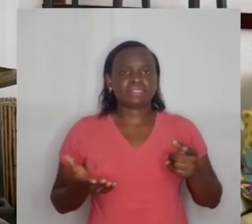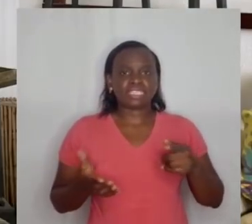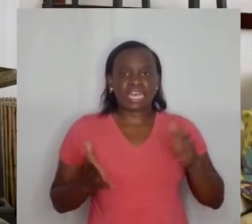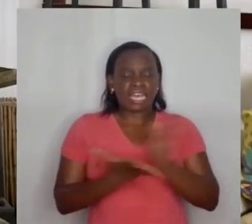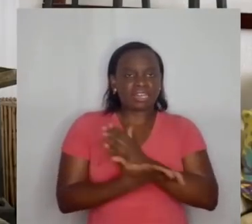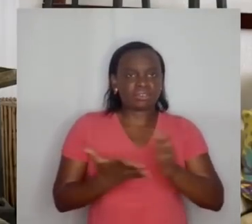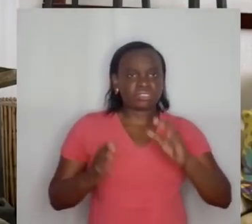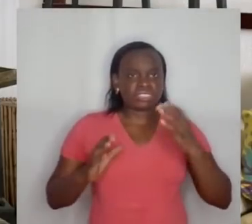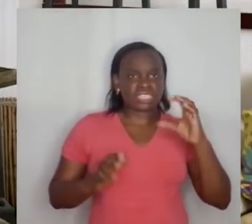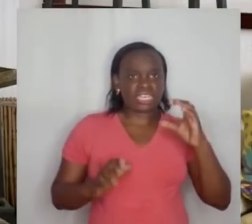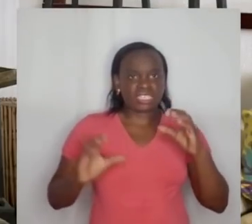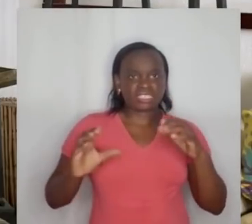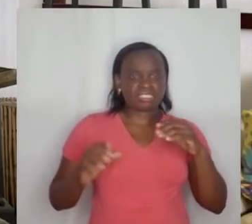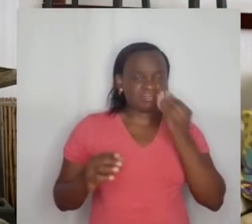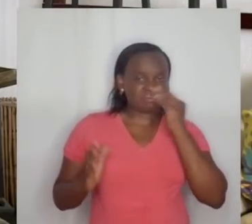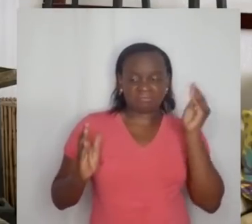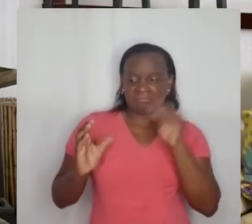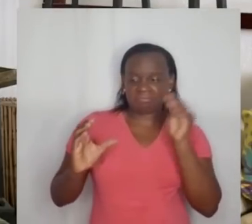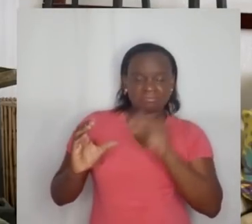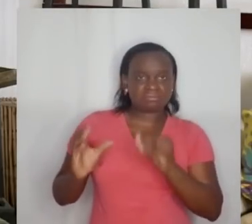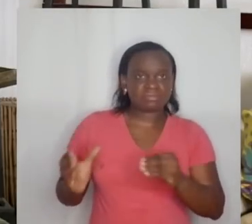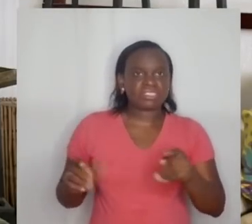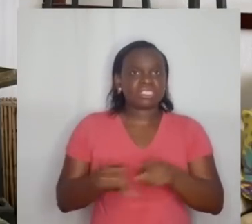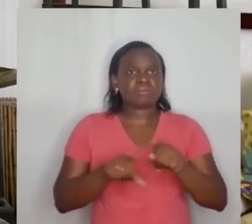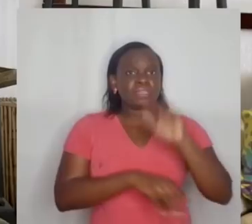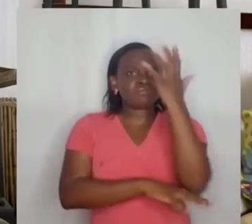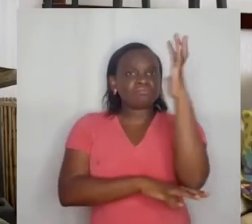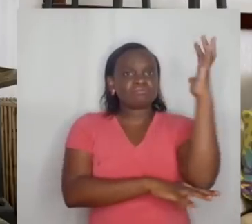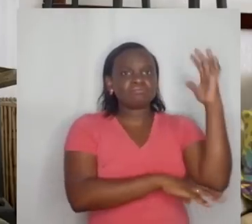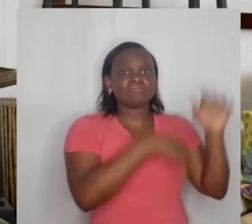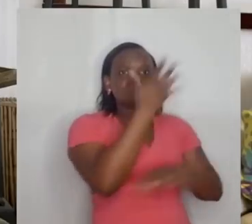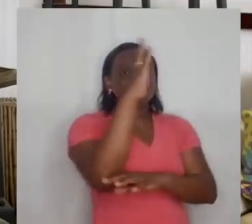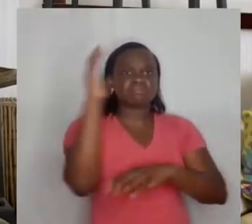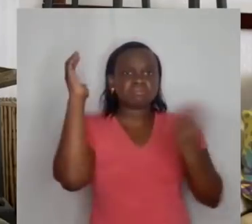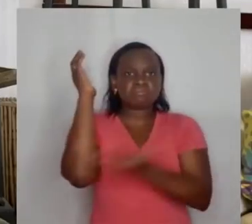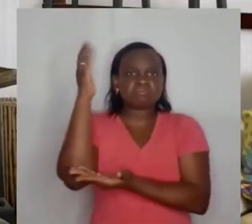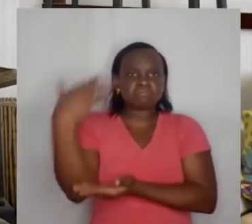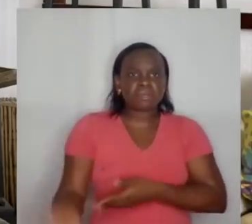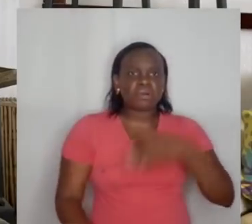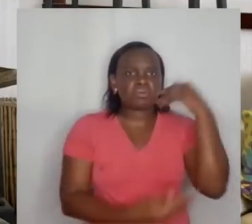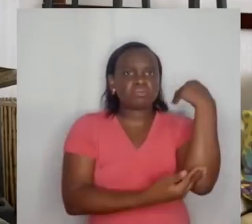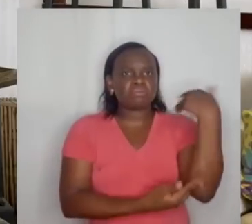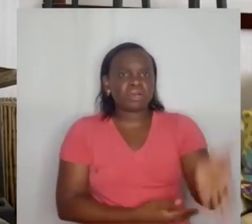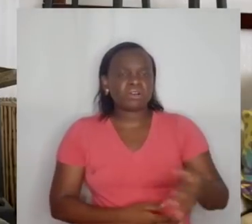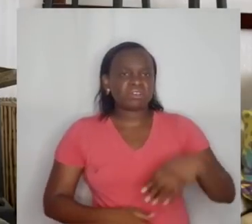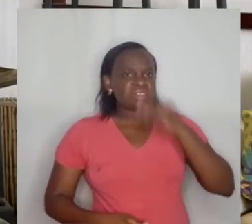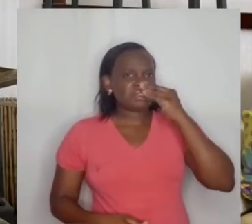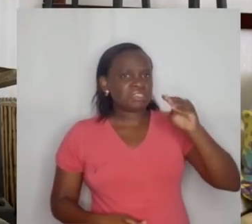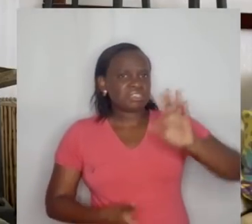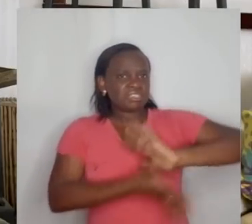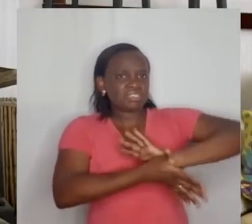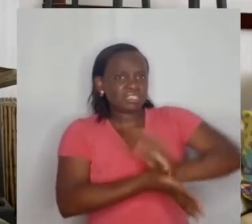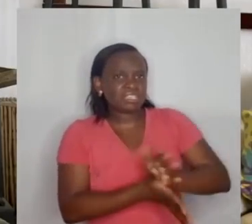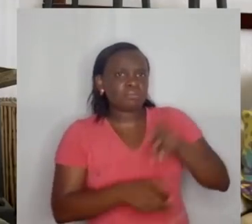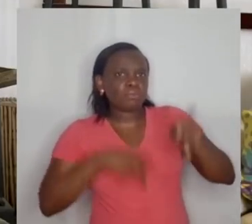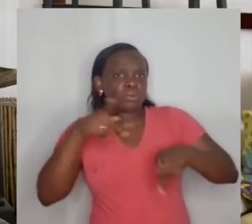pelo negacionismo da ciência, pelo desmatamento das florestas, desrespeito às populações